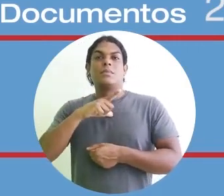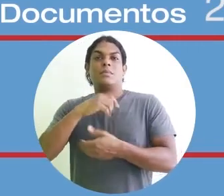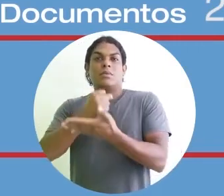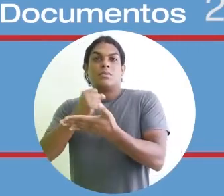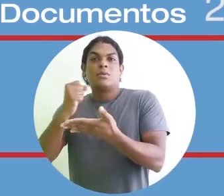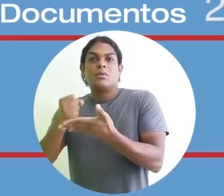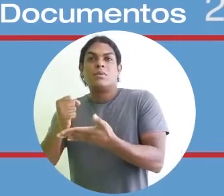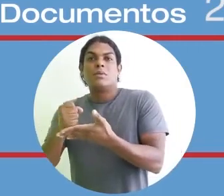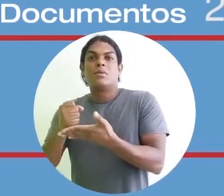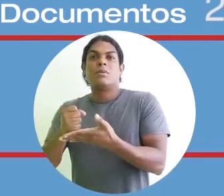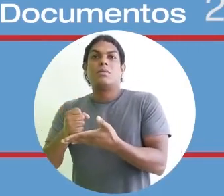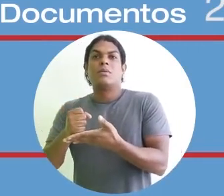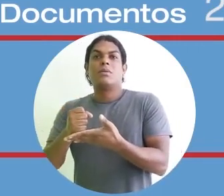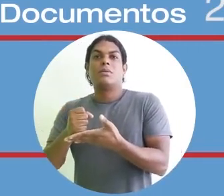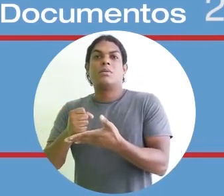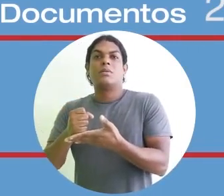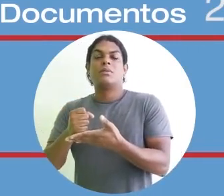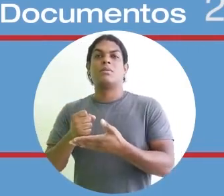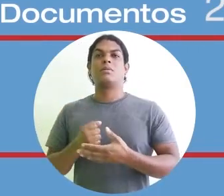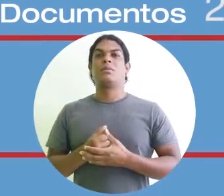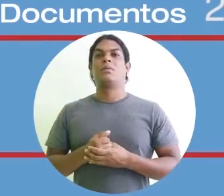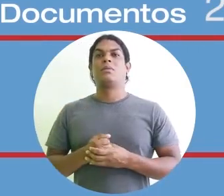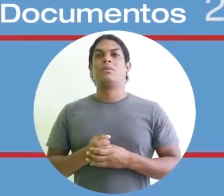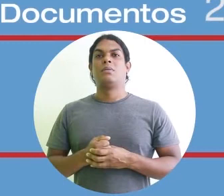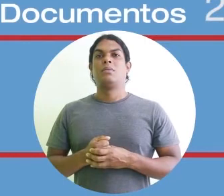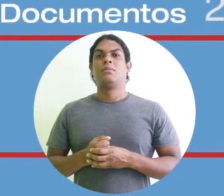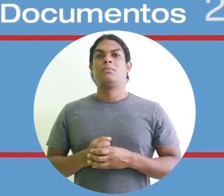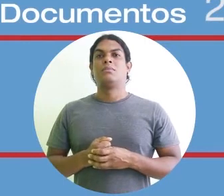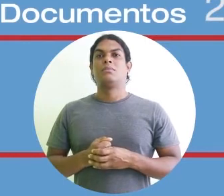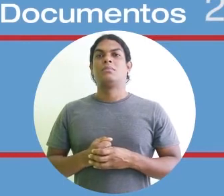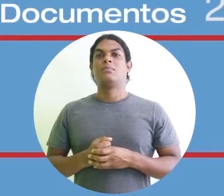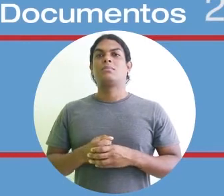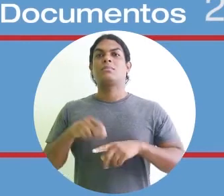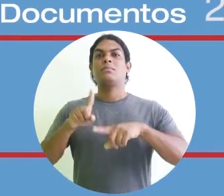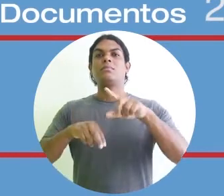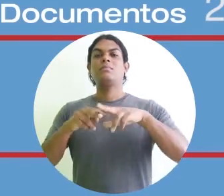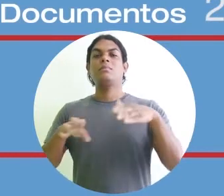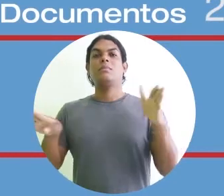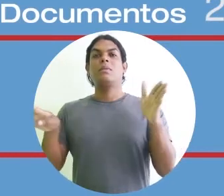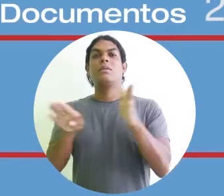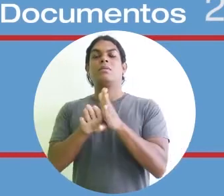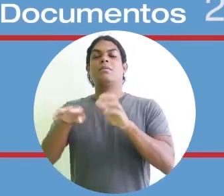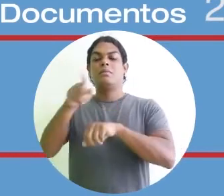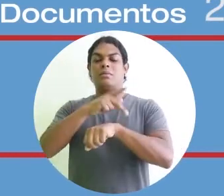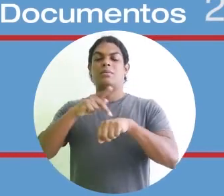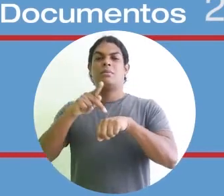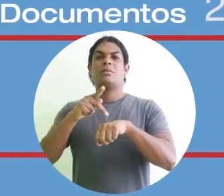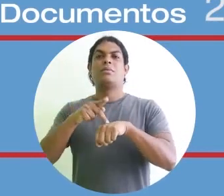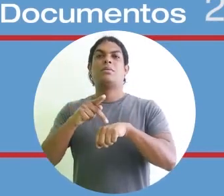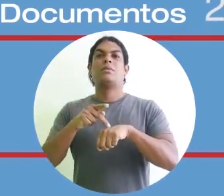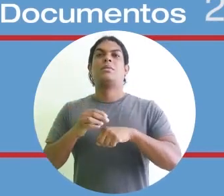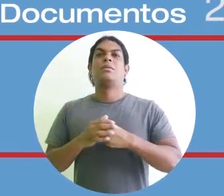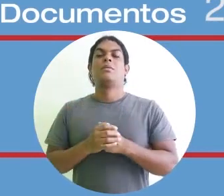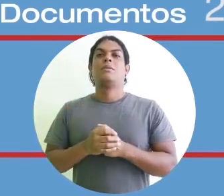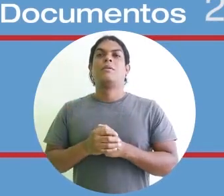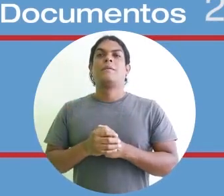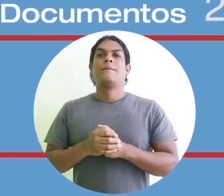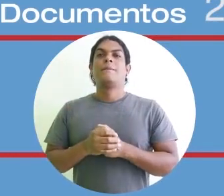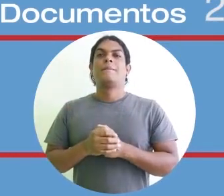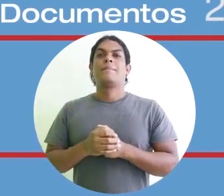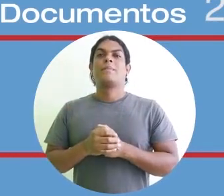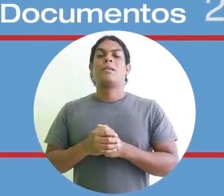enquanto isso a mercadoria está em trânsito ou até chegando no país de destino. E aí é que o exportador